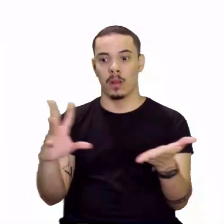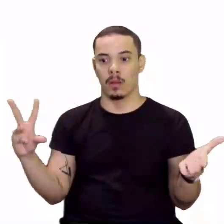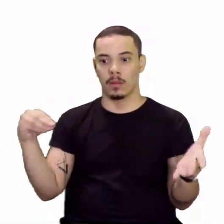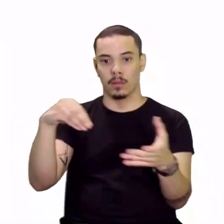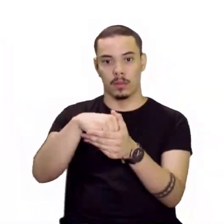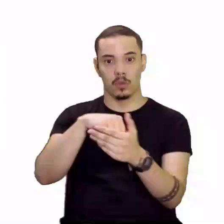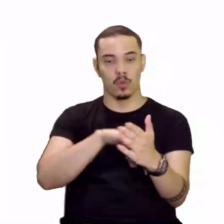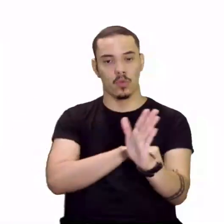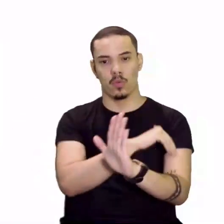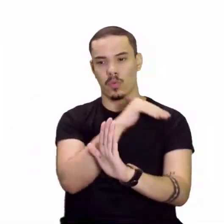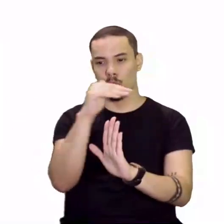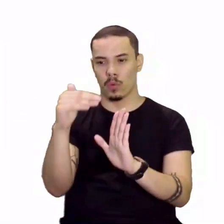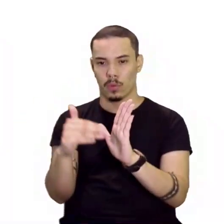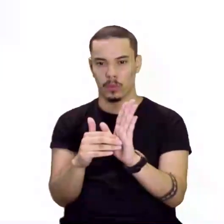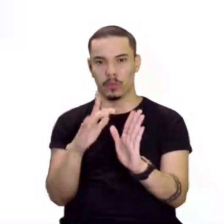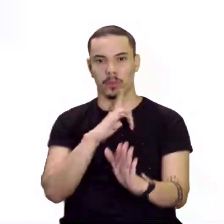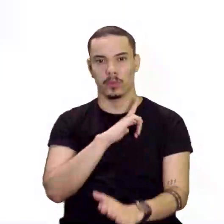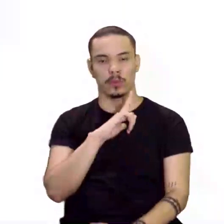isso estão o quê?